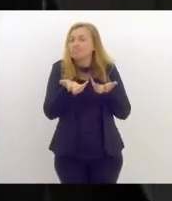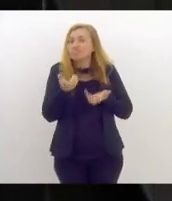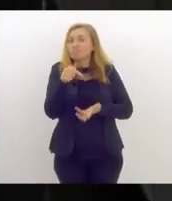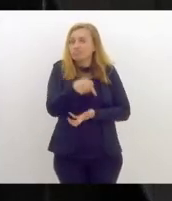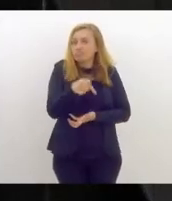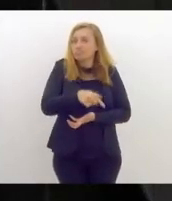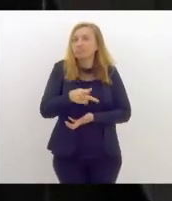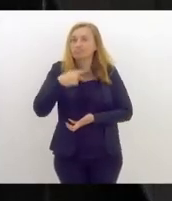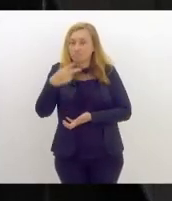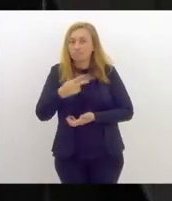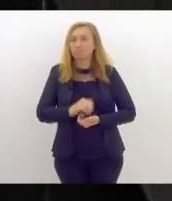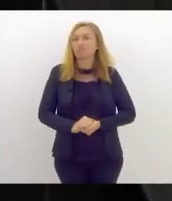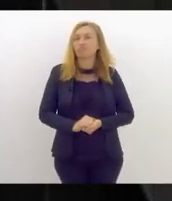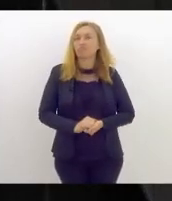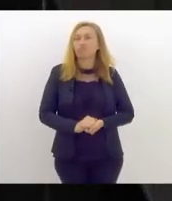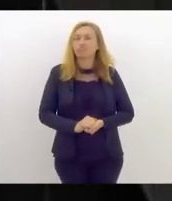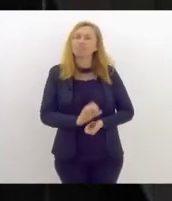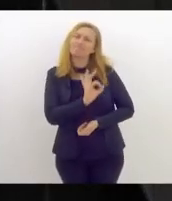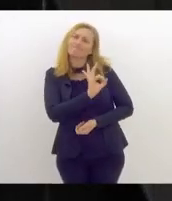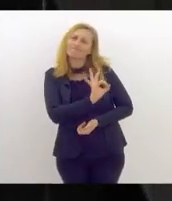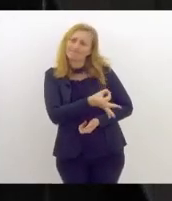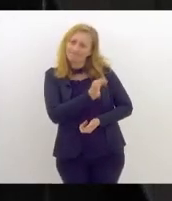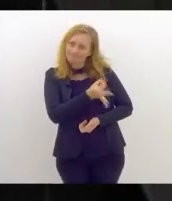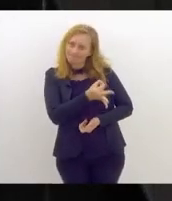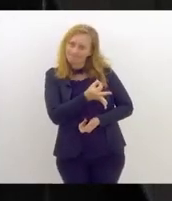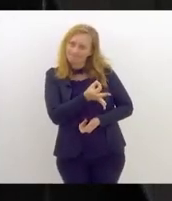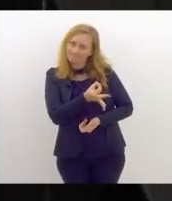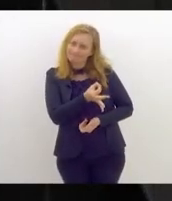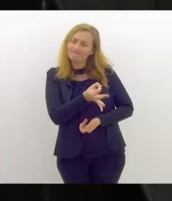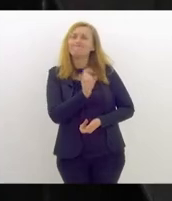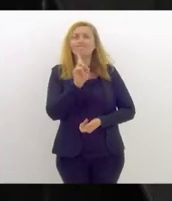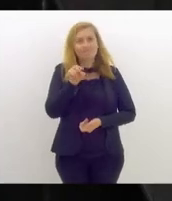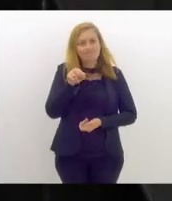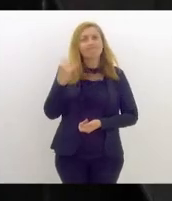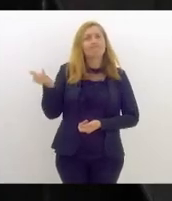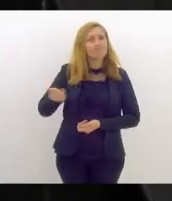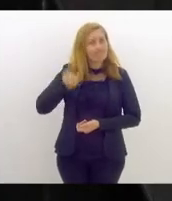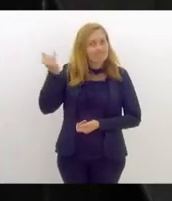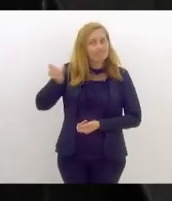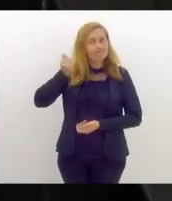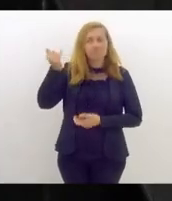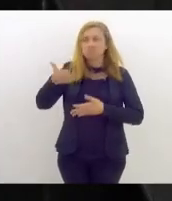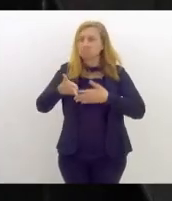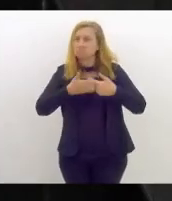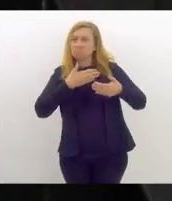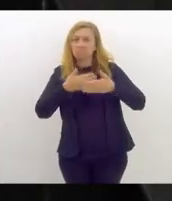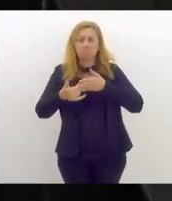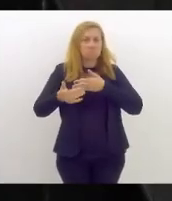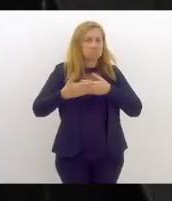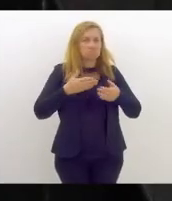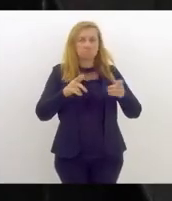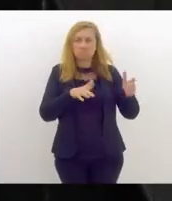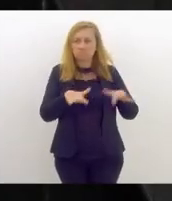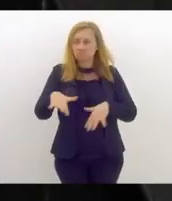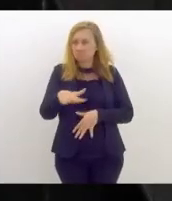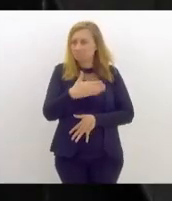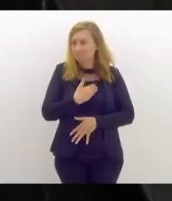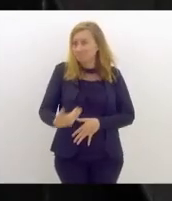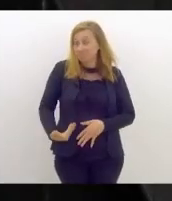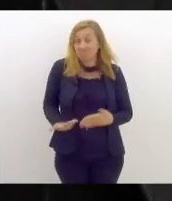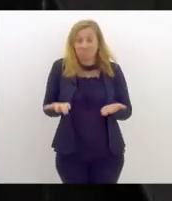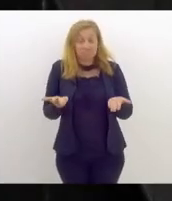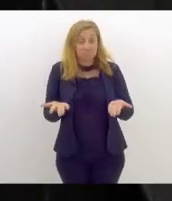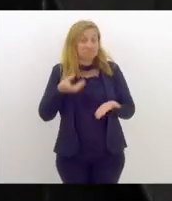dizer o seguinte obviamente é muito importante em qualquer esfera de governo aliás